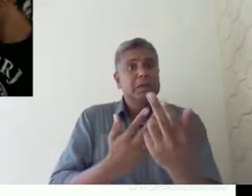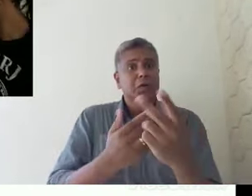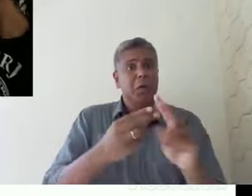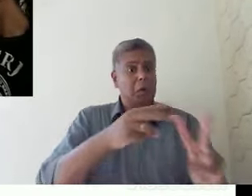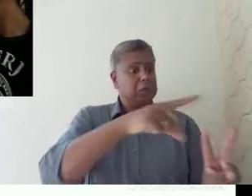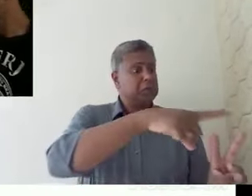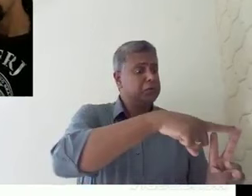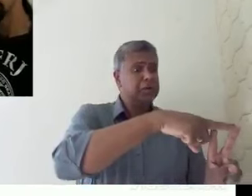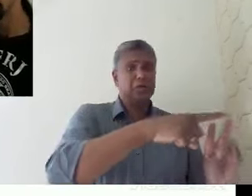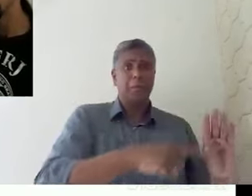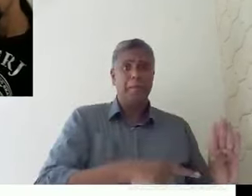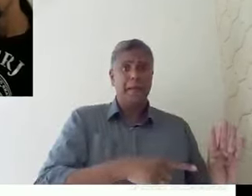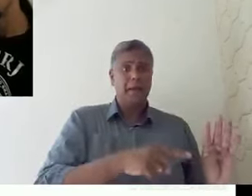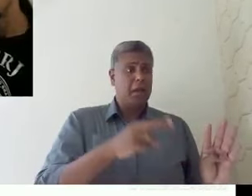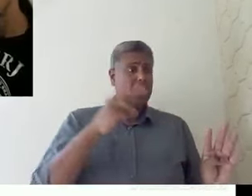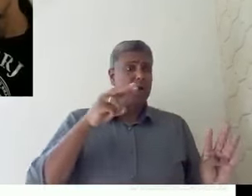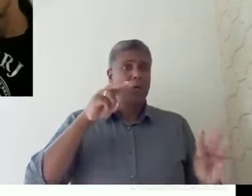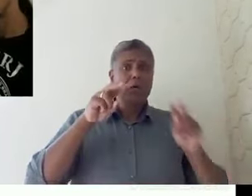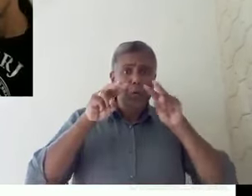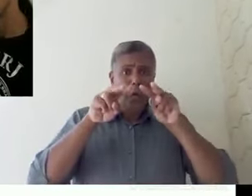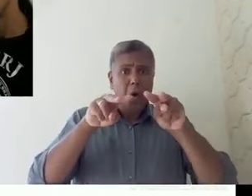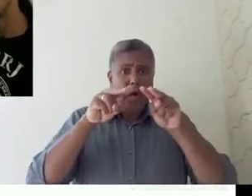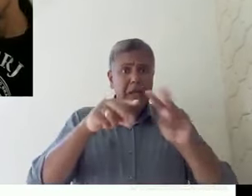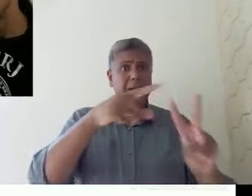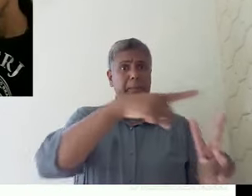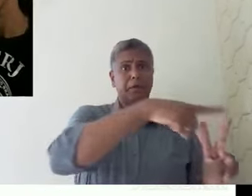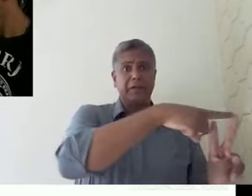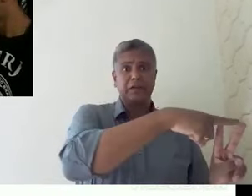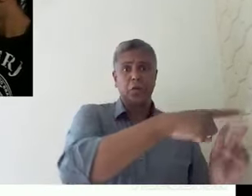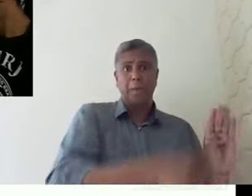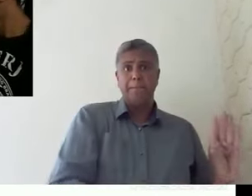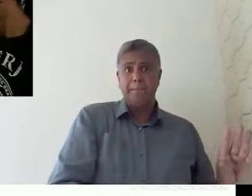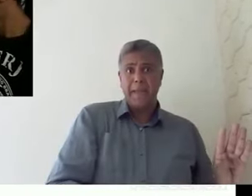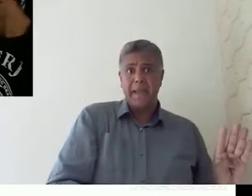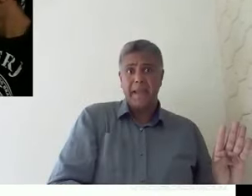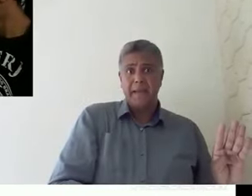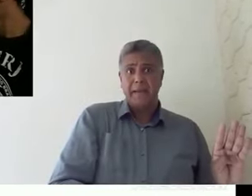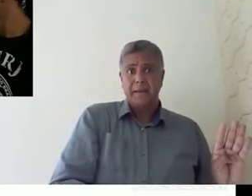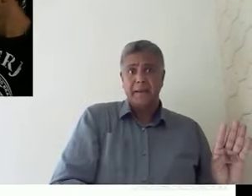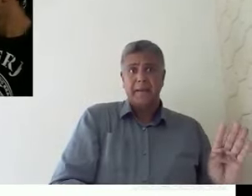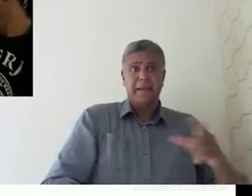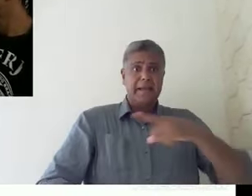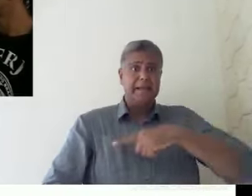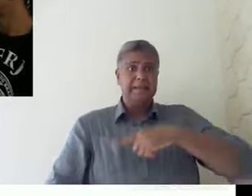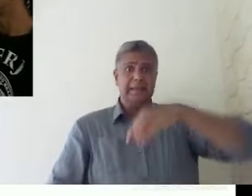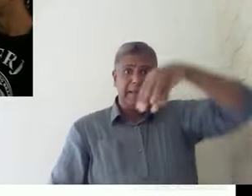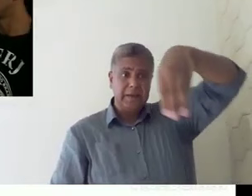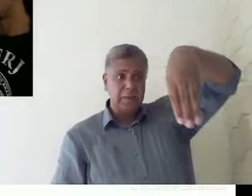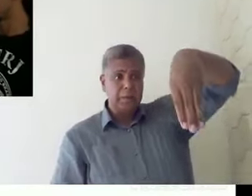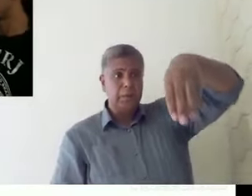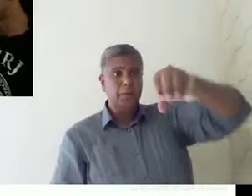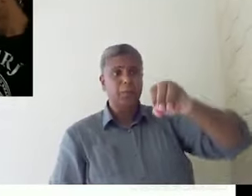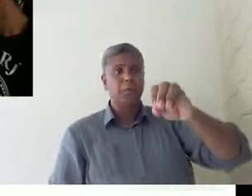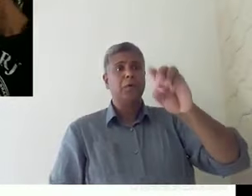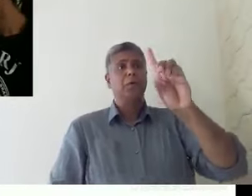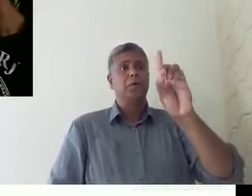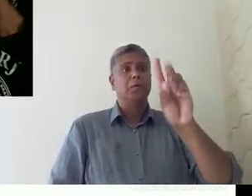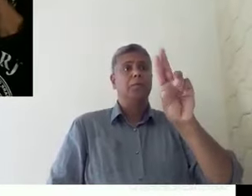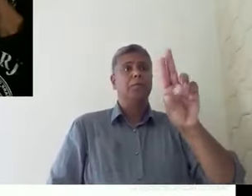Assim como para o vetor B. Se a gente olha aqui para o vetor B, a gente encontra que ele está com um módulo